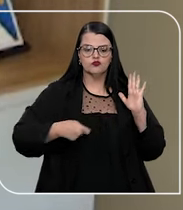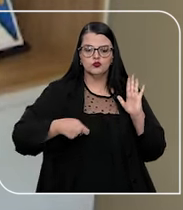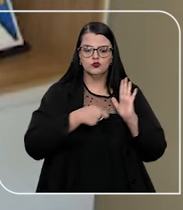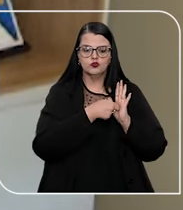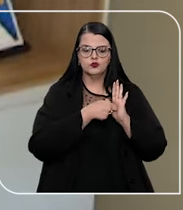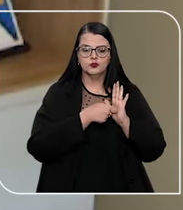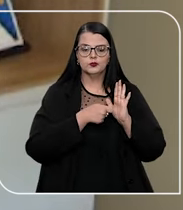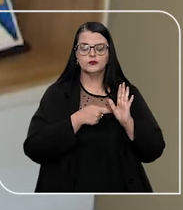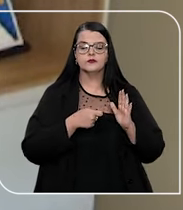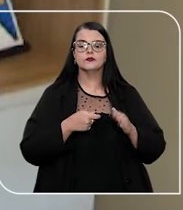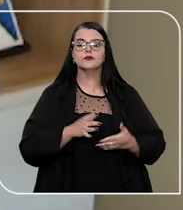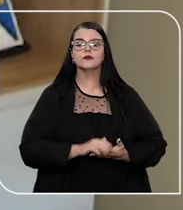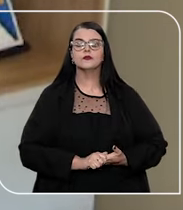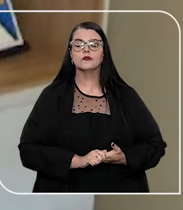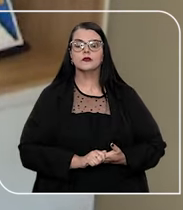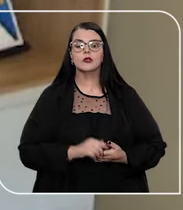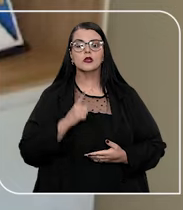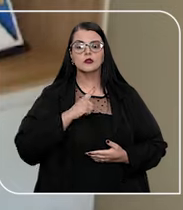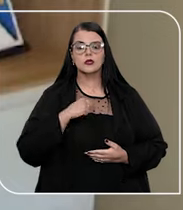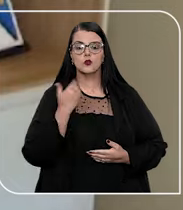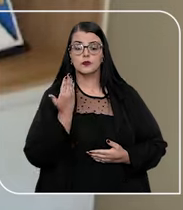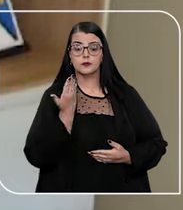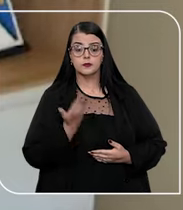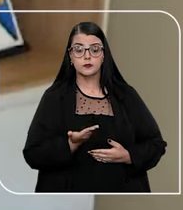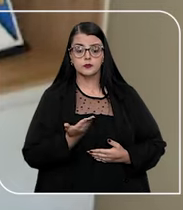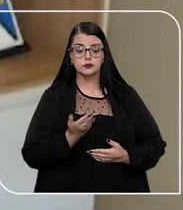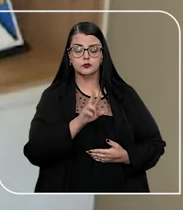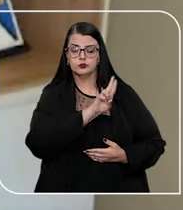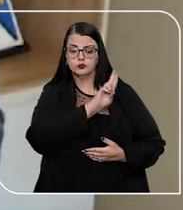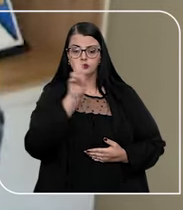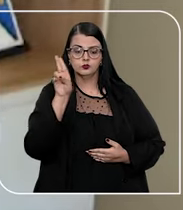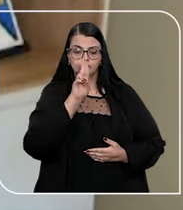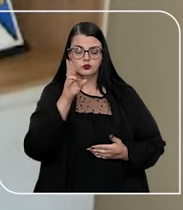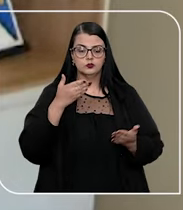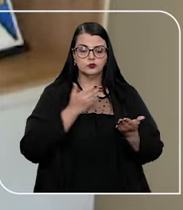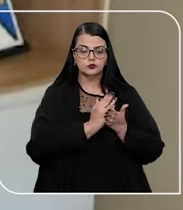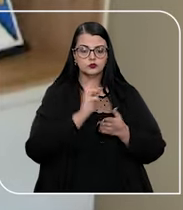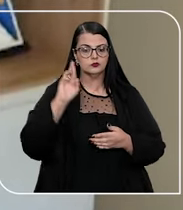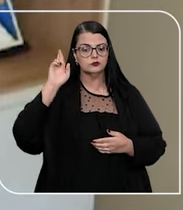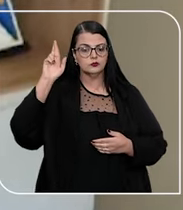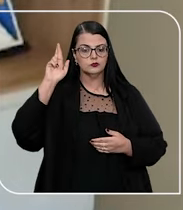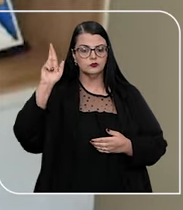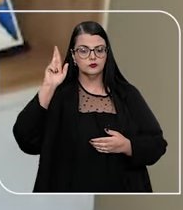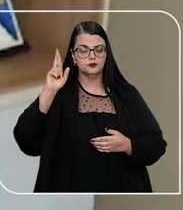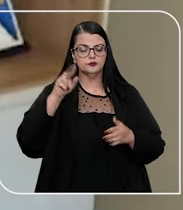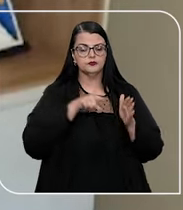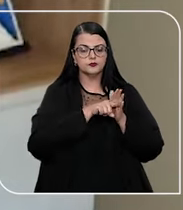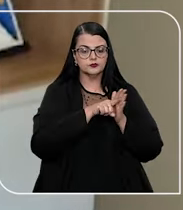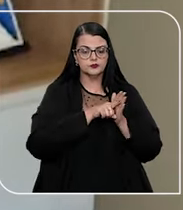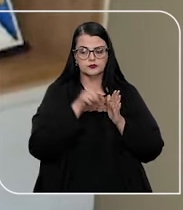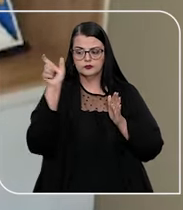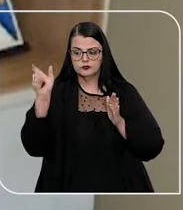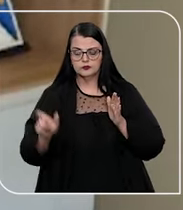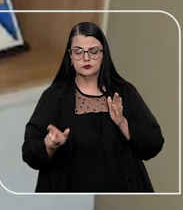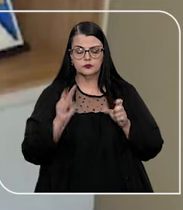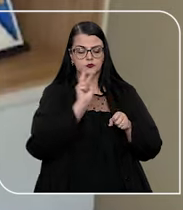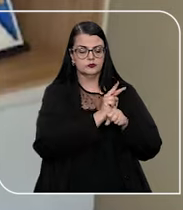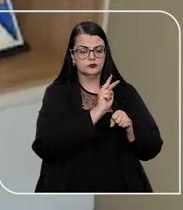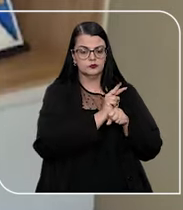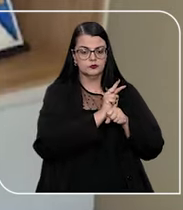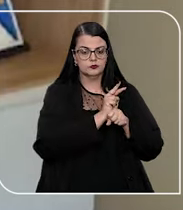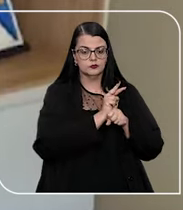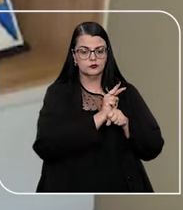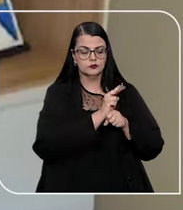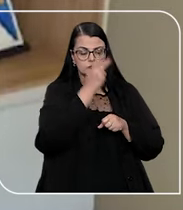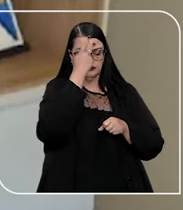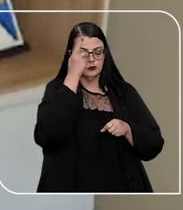judicial de interdição há uma há uma solicitação de nomeação de um curador esse curador é a pessoa que vai